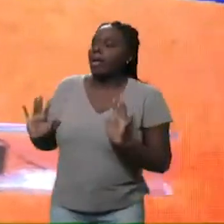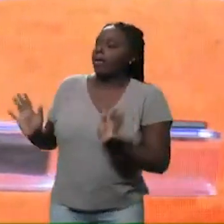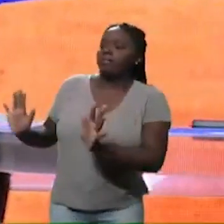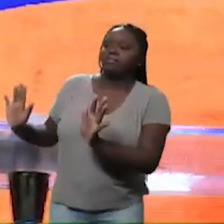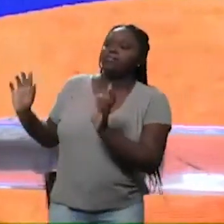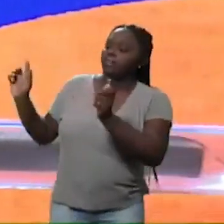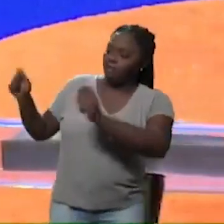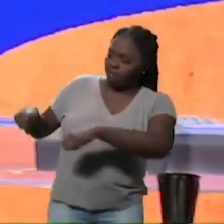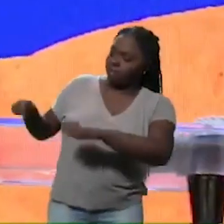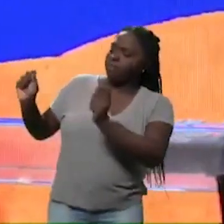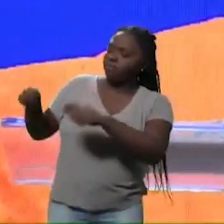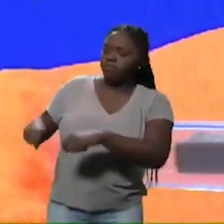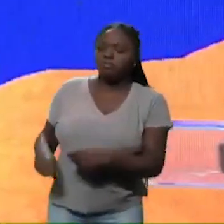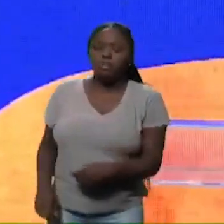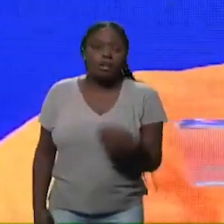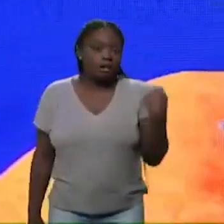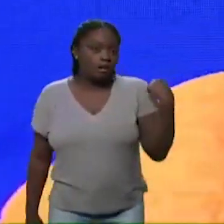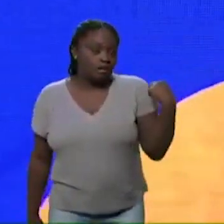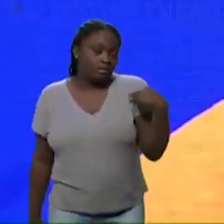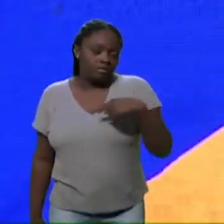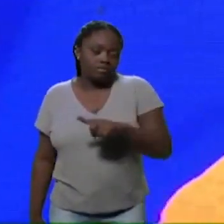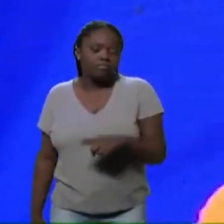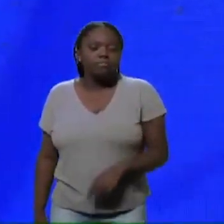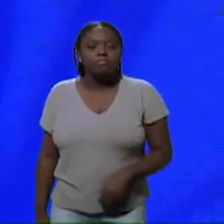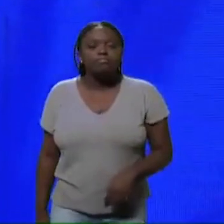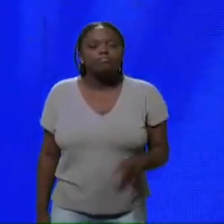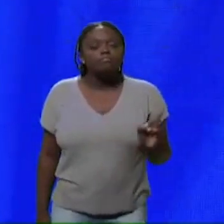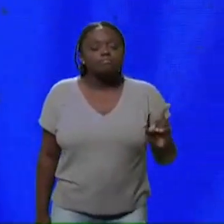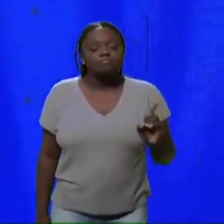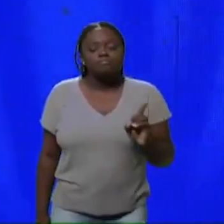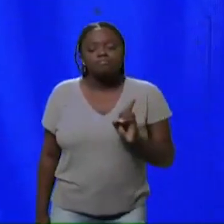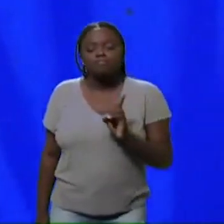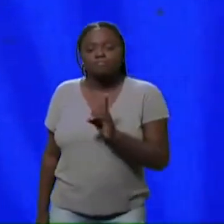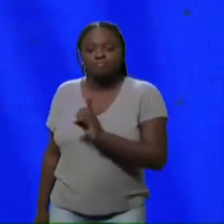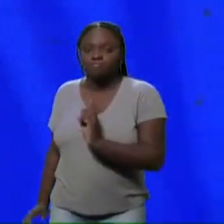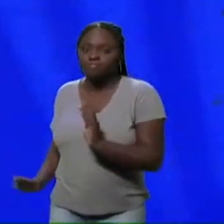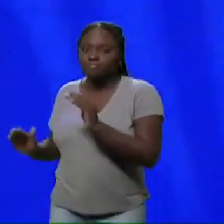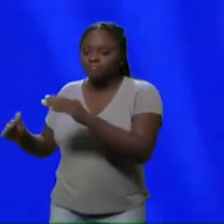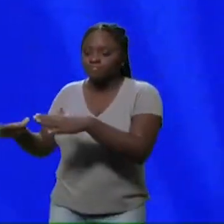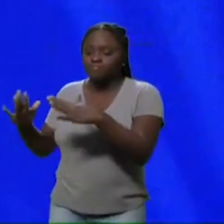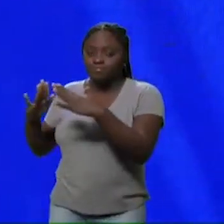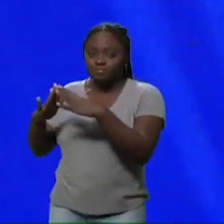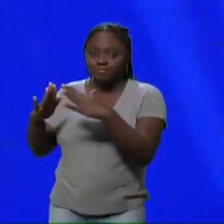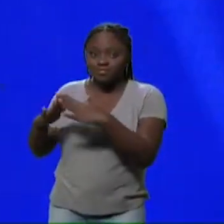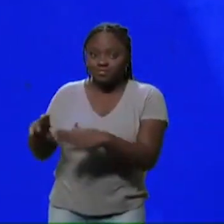pode sim. Eu fui. Quando eu fui... Cheguei lá,